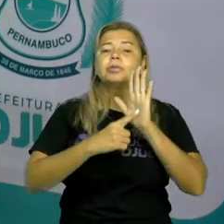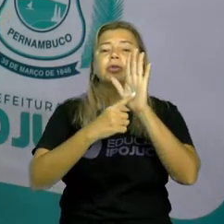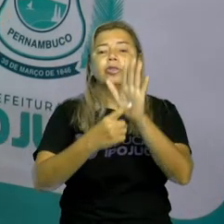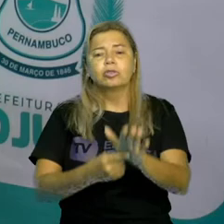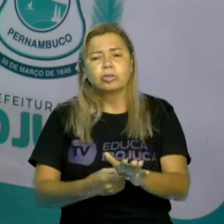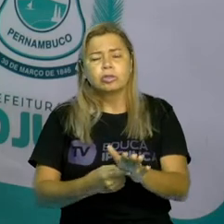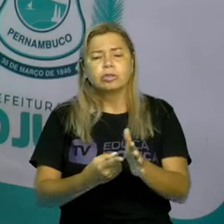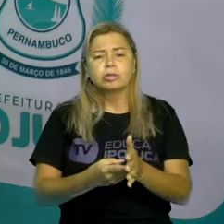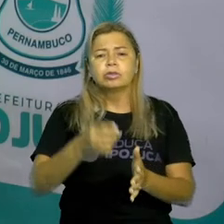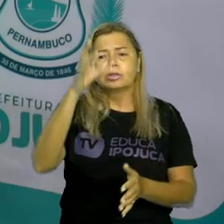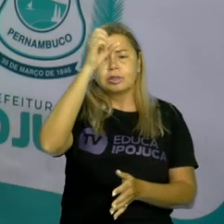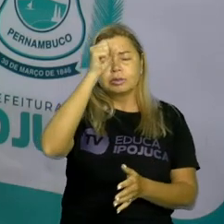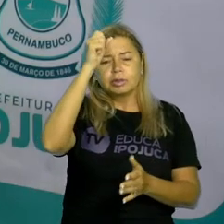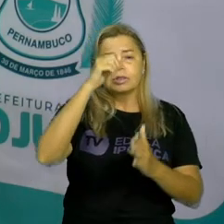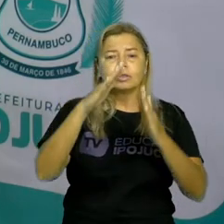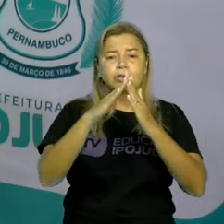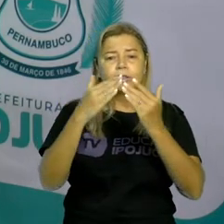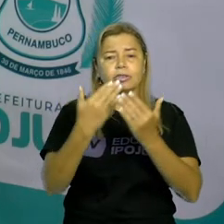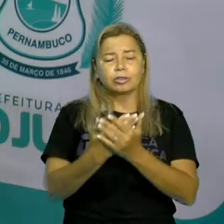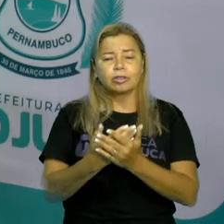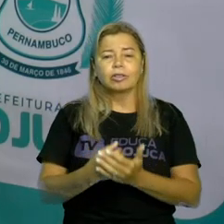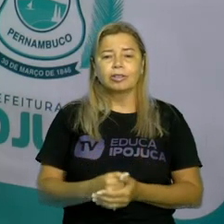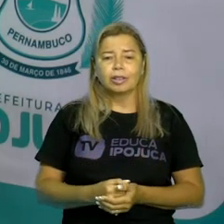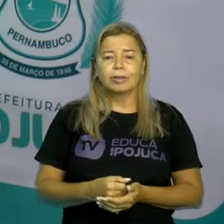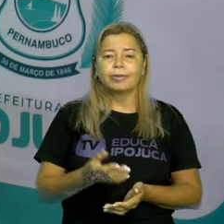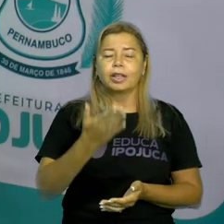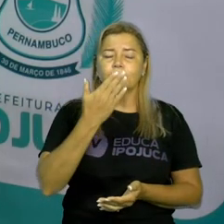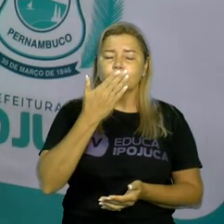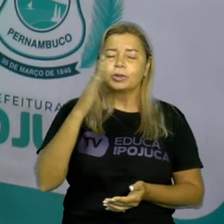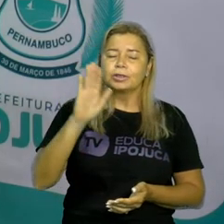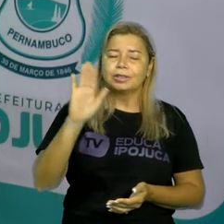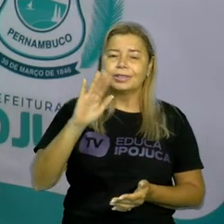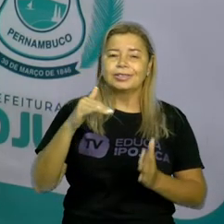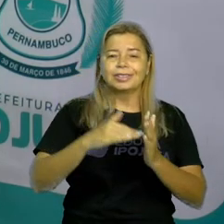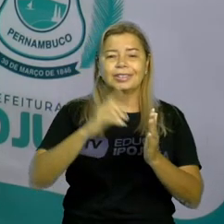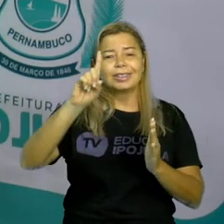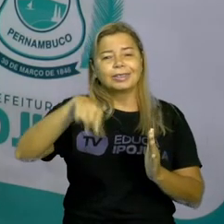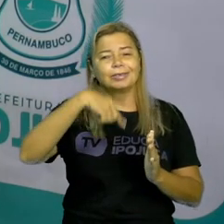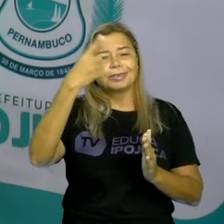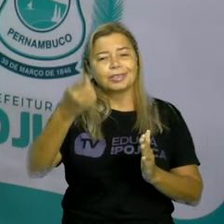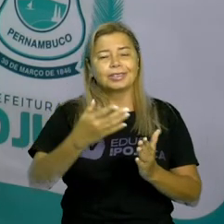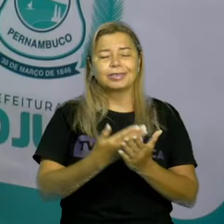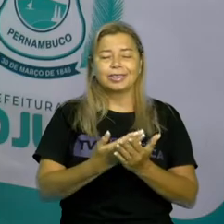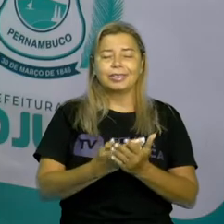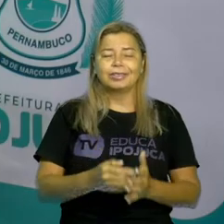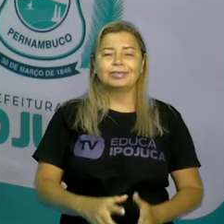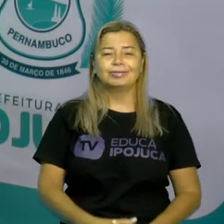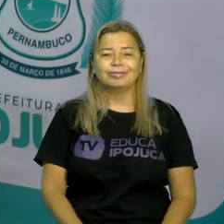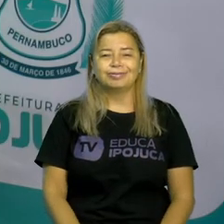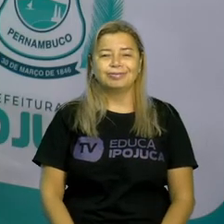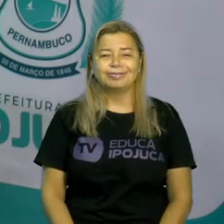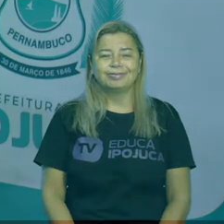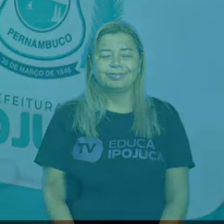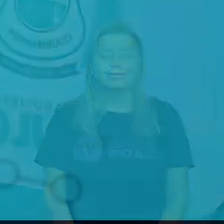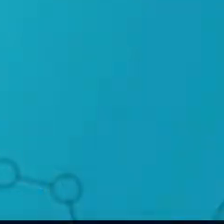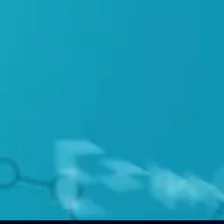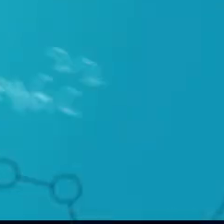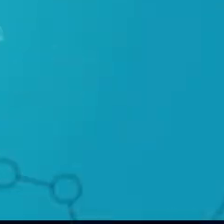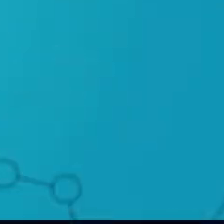aprendeu na escola tá certo Um beijo grande para vocês e até a próxima aula Se Deus quiser